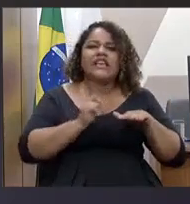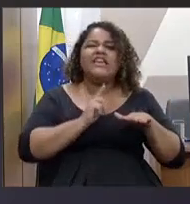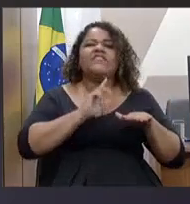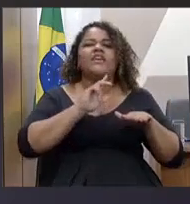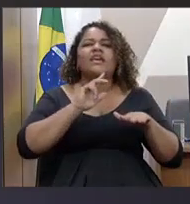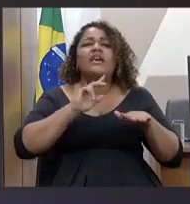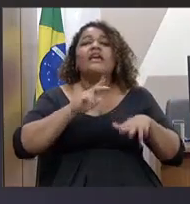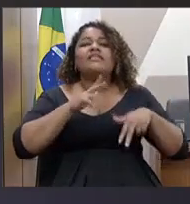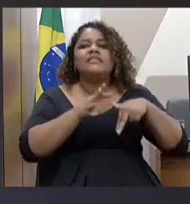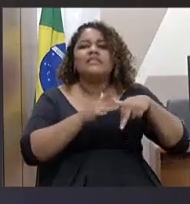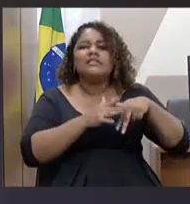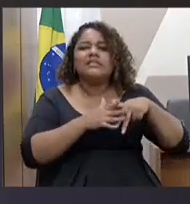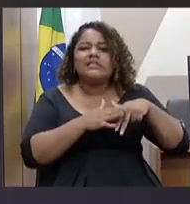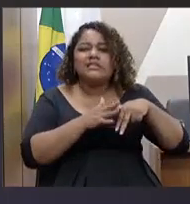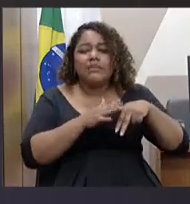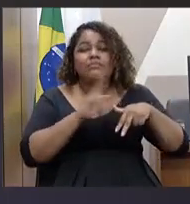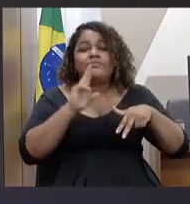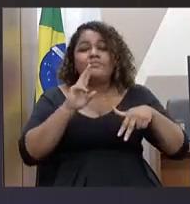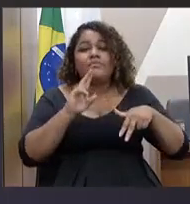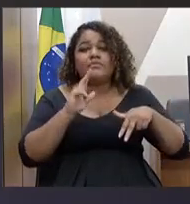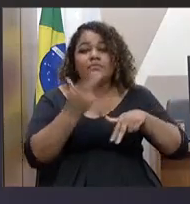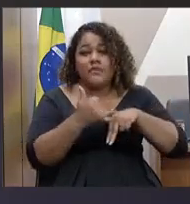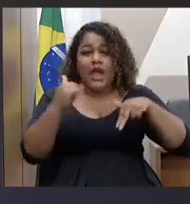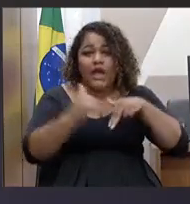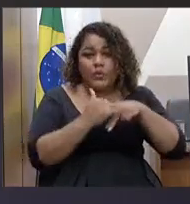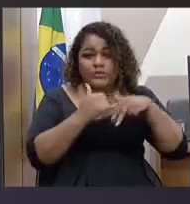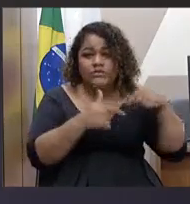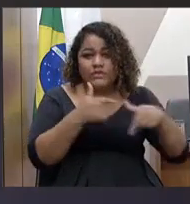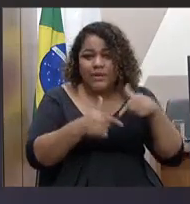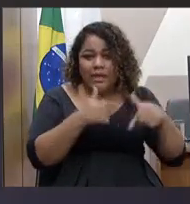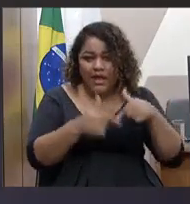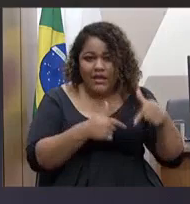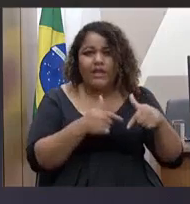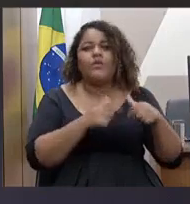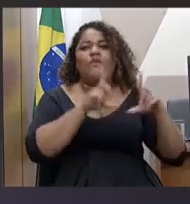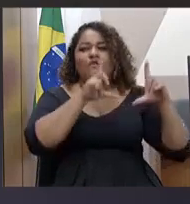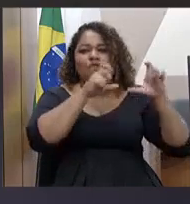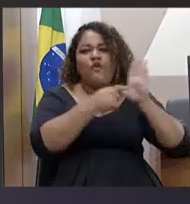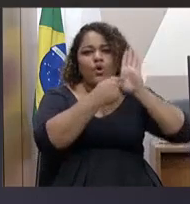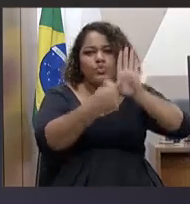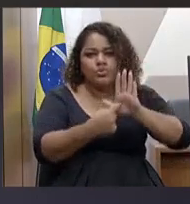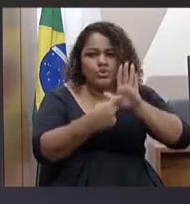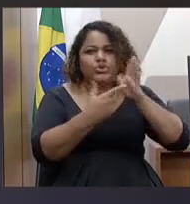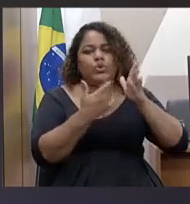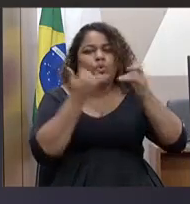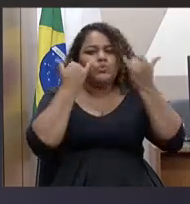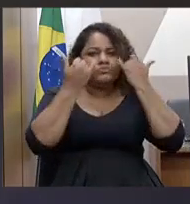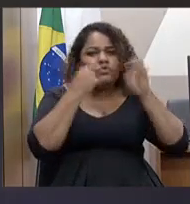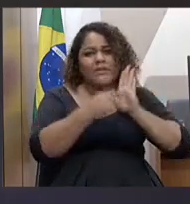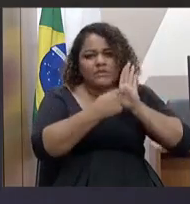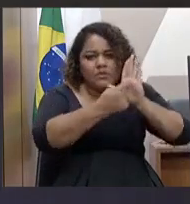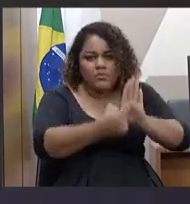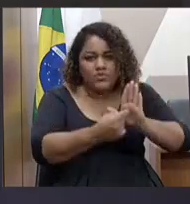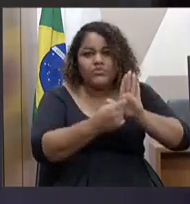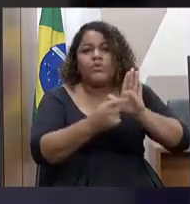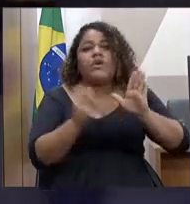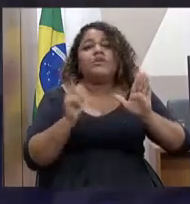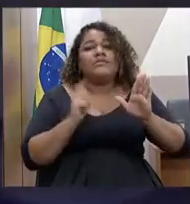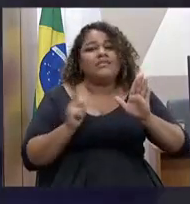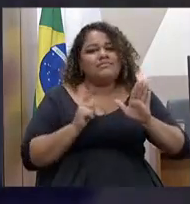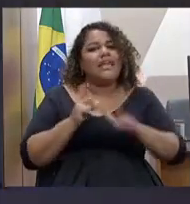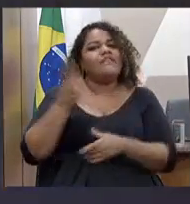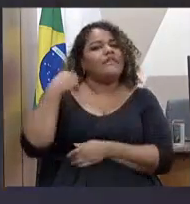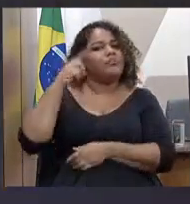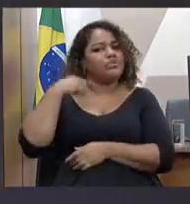assinada fundo e garantir tudo que tava de errado infelizmente teve intervenção de Deputado você sabe de quem que é aquele lá de Ubá e que impediu